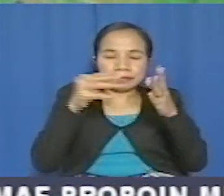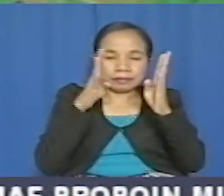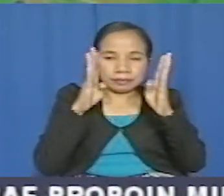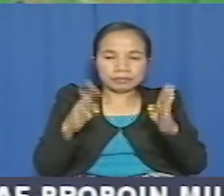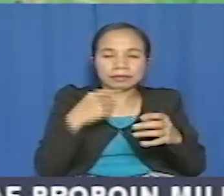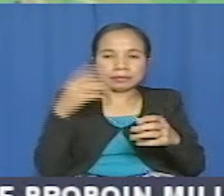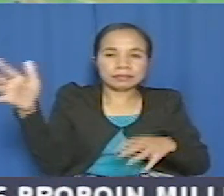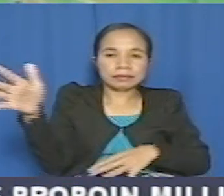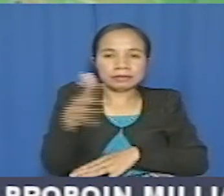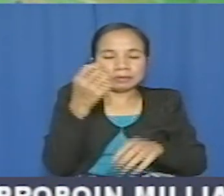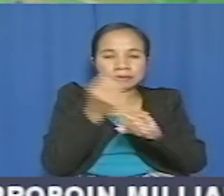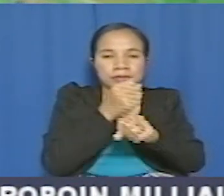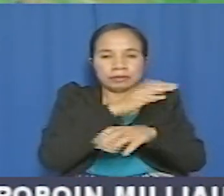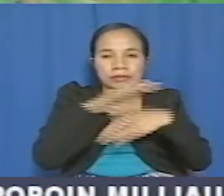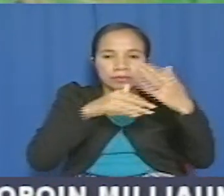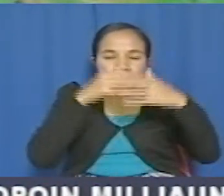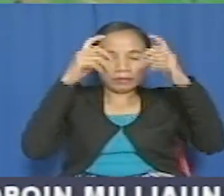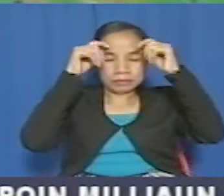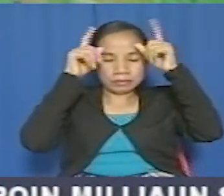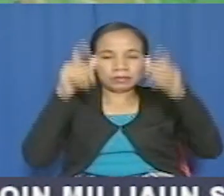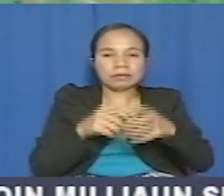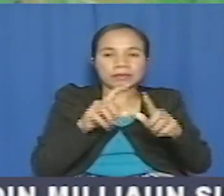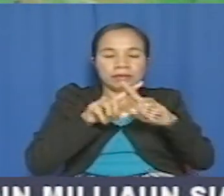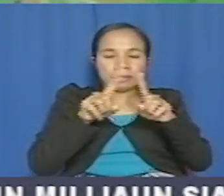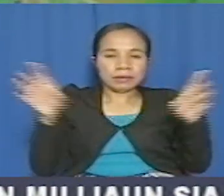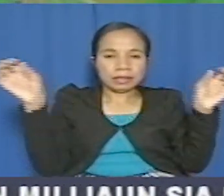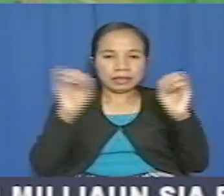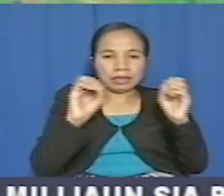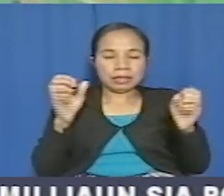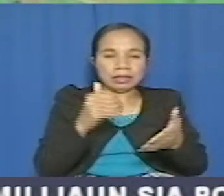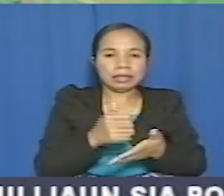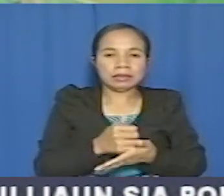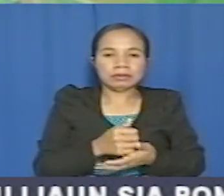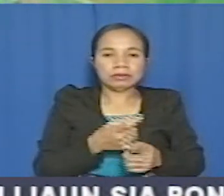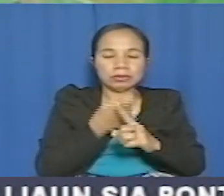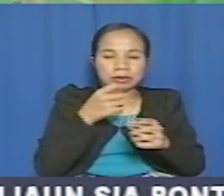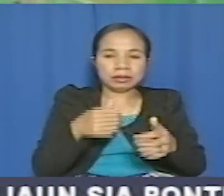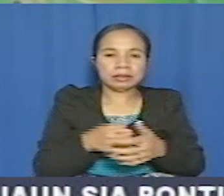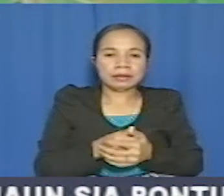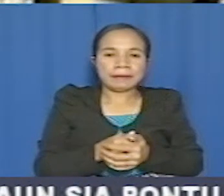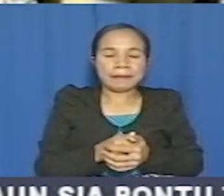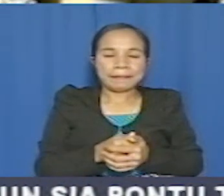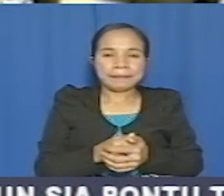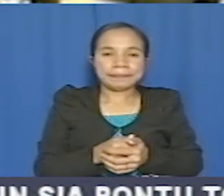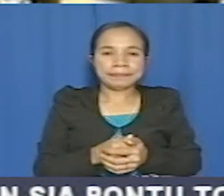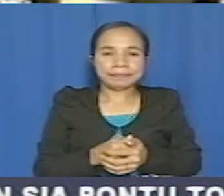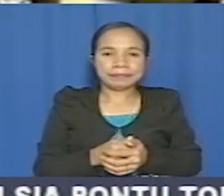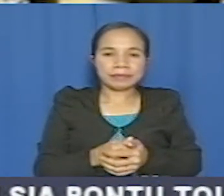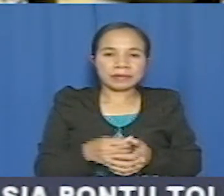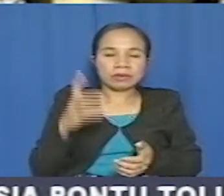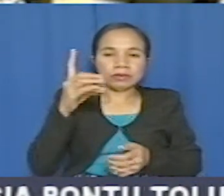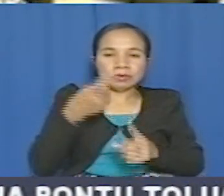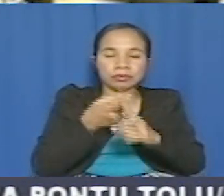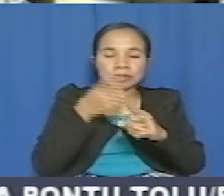que ho animbot quase em território nacional, mai be la iha tendência ba udang extremo. Husi Direção